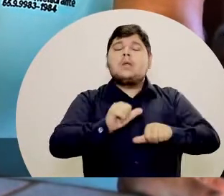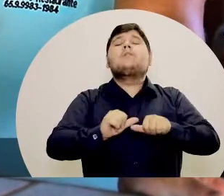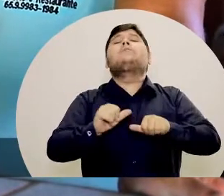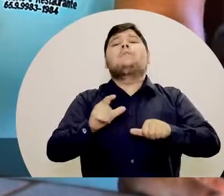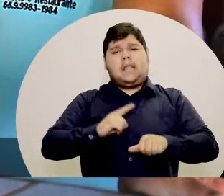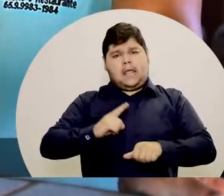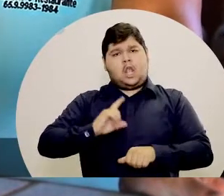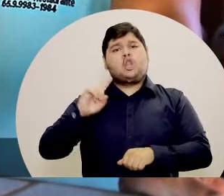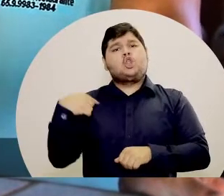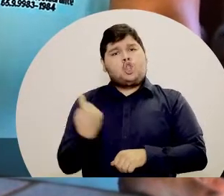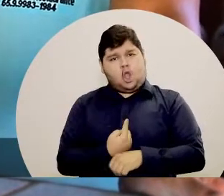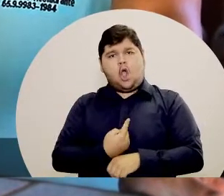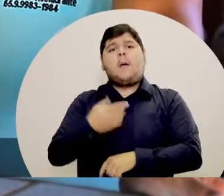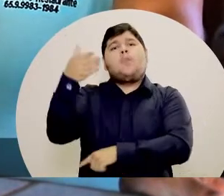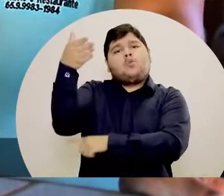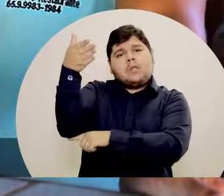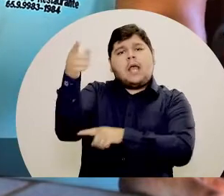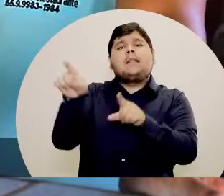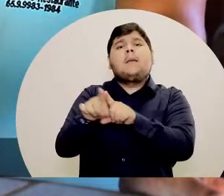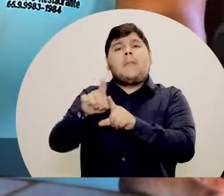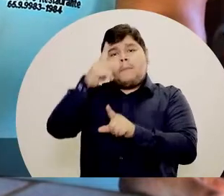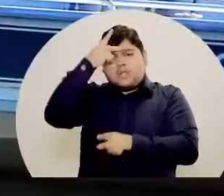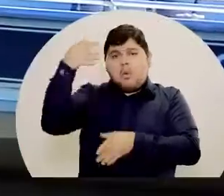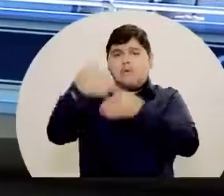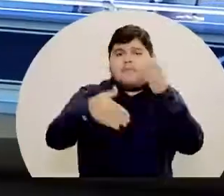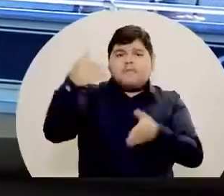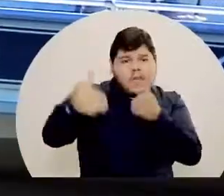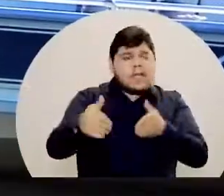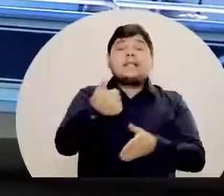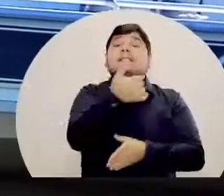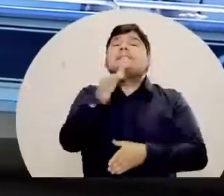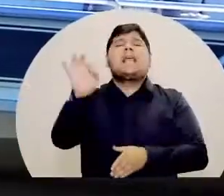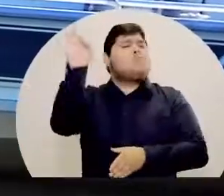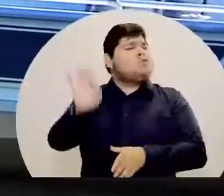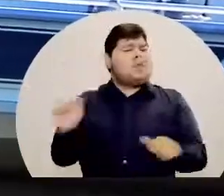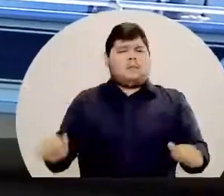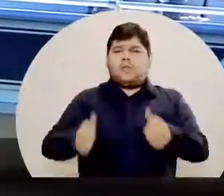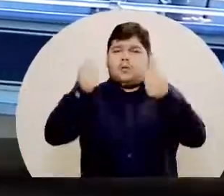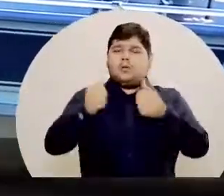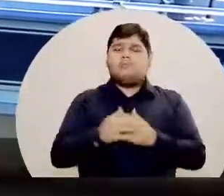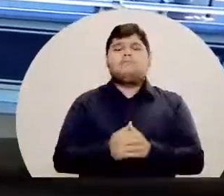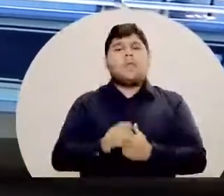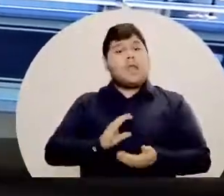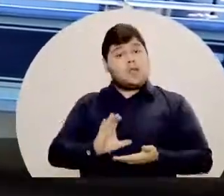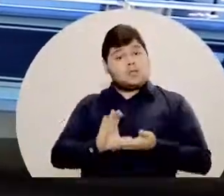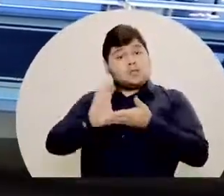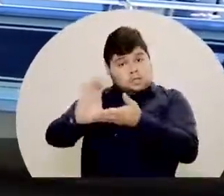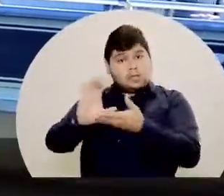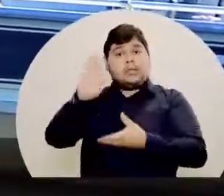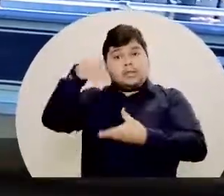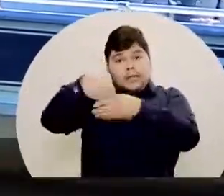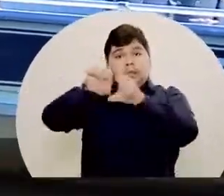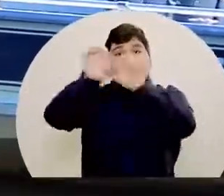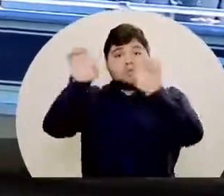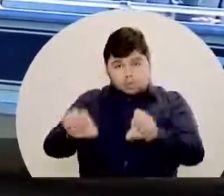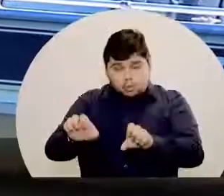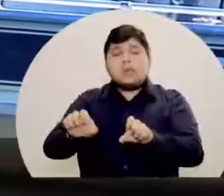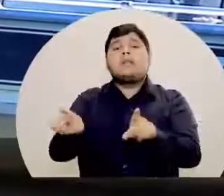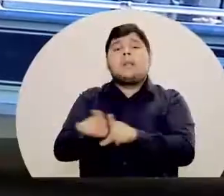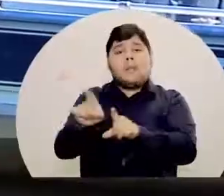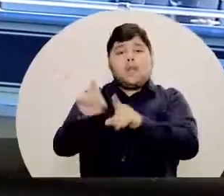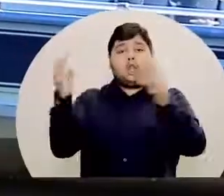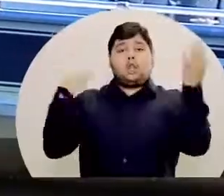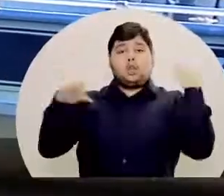os clientes nossos, turistas, 100%. É investindo em infraestrutura e turismo que a transformação acontece e